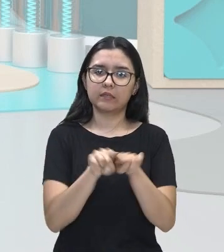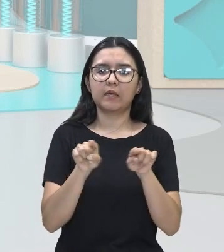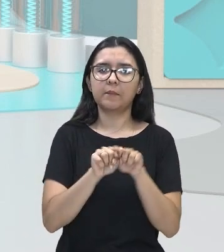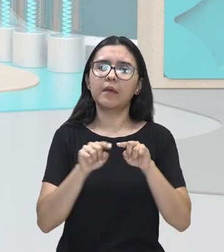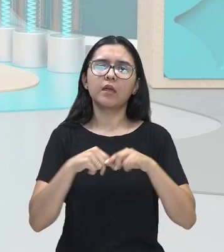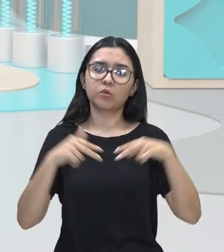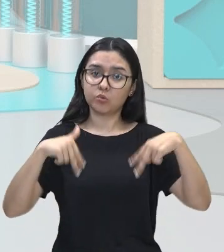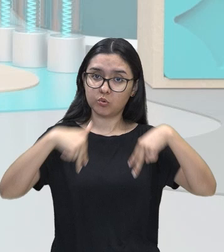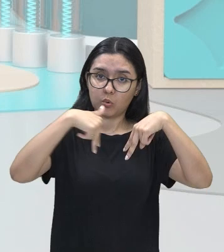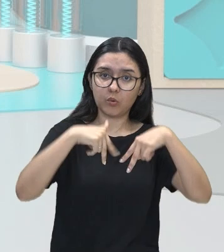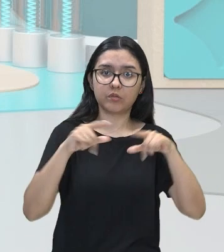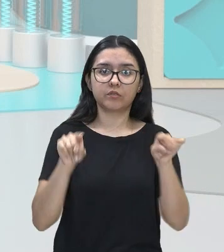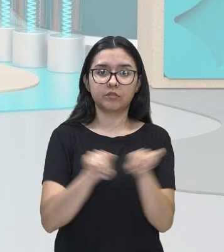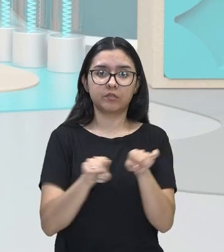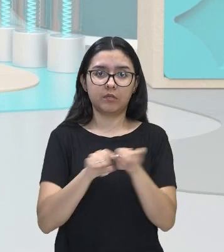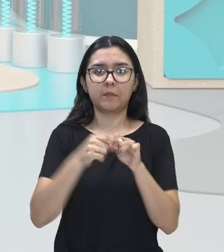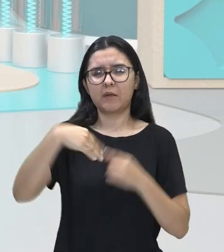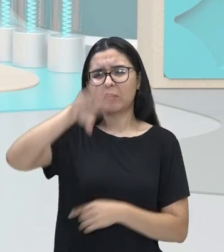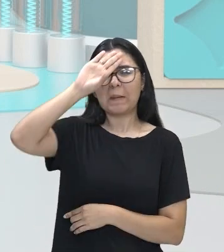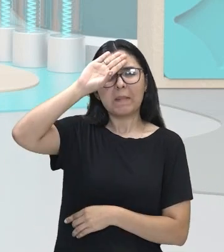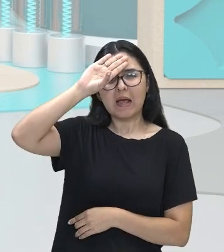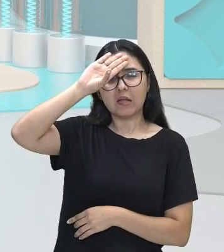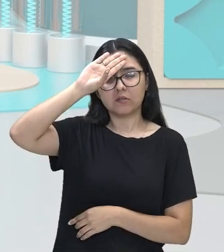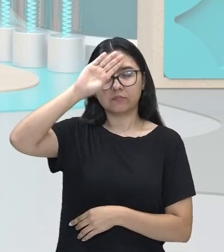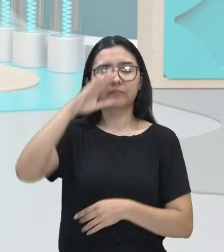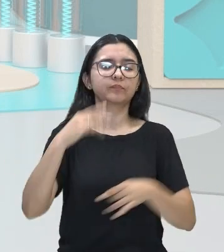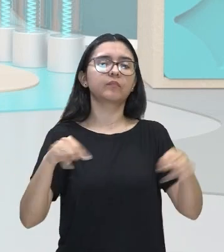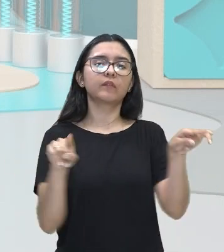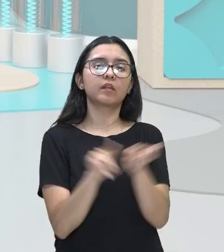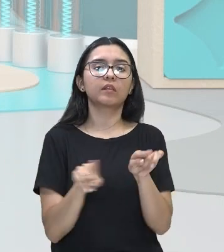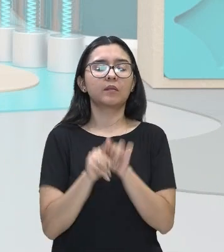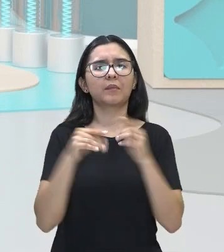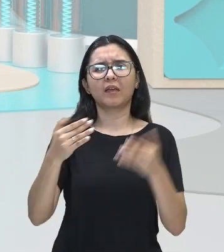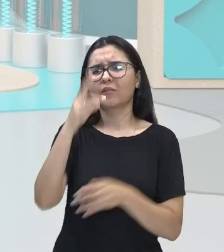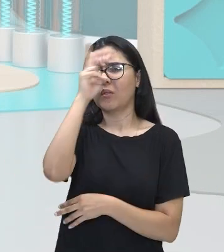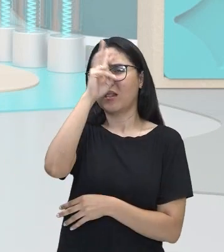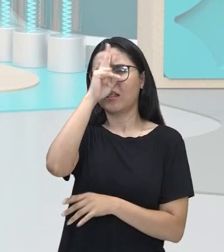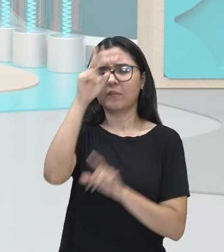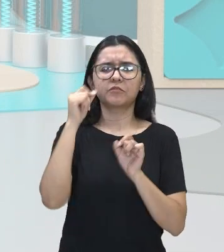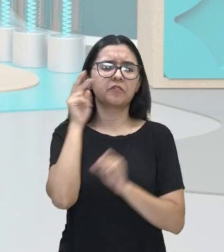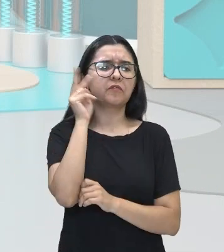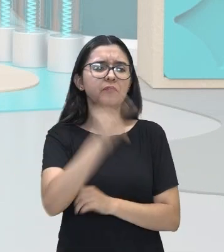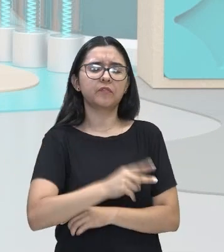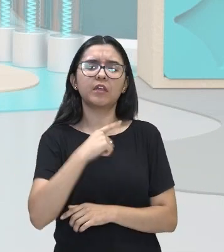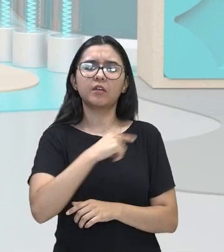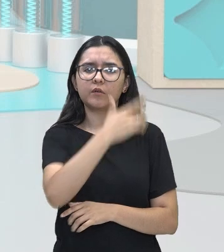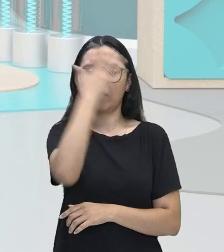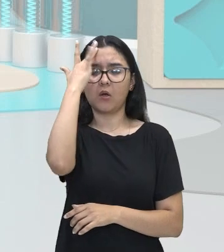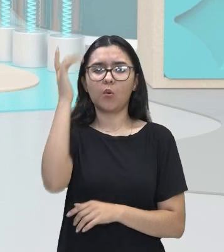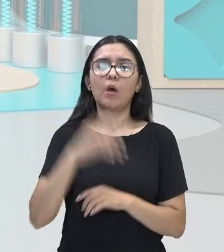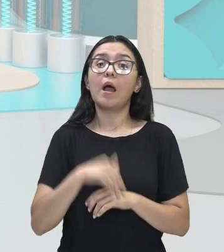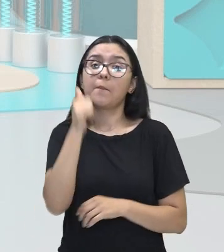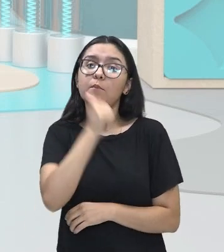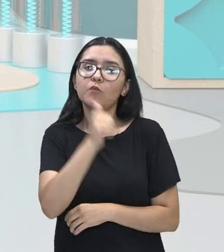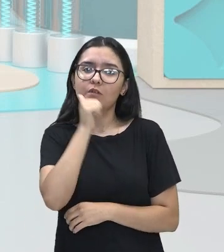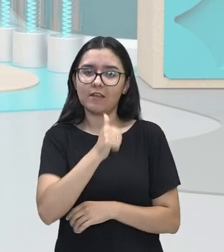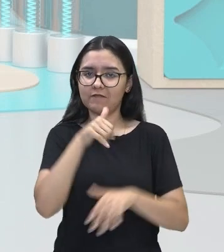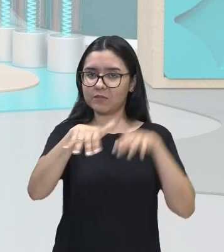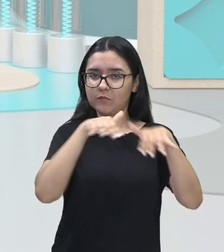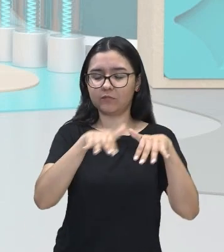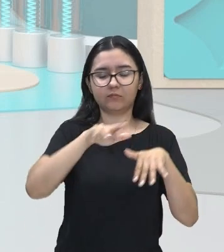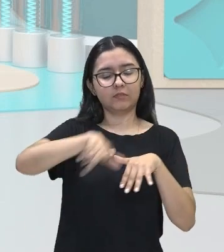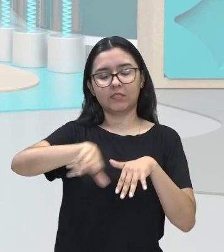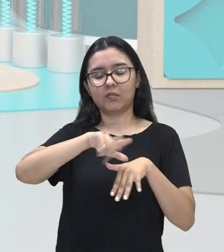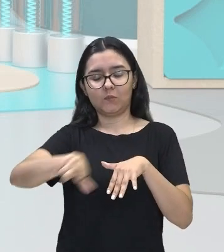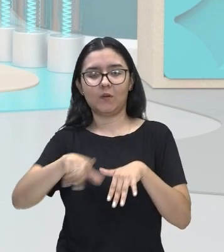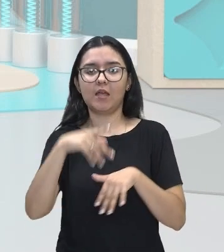dramático e sensual. Eu particularmente não me recordo de ter visto uma coreografia onde a parceira faz os